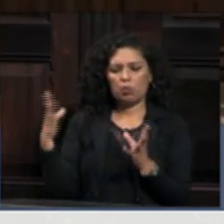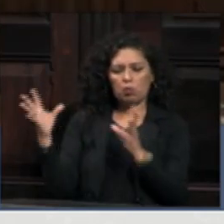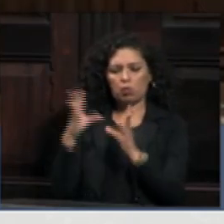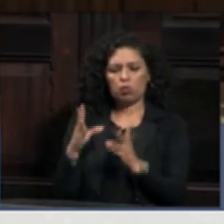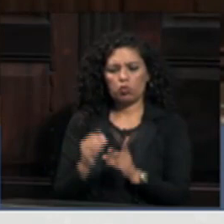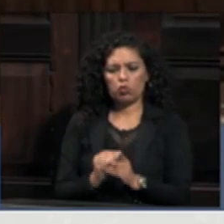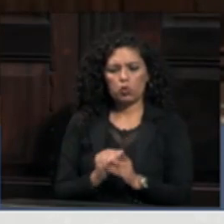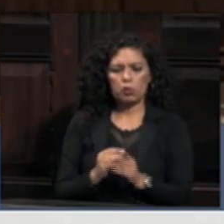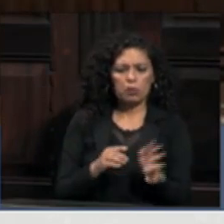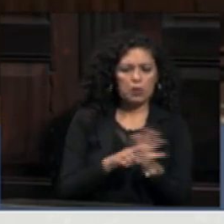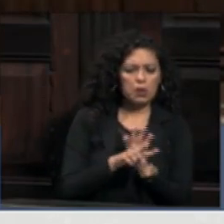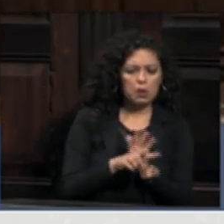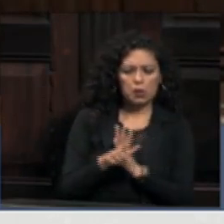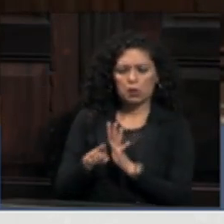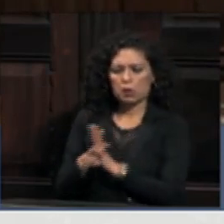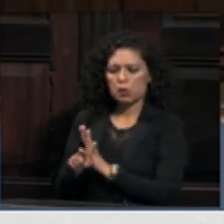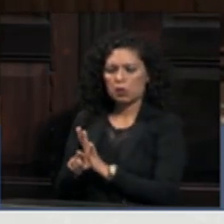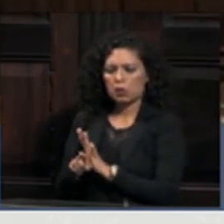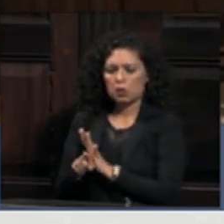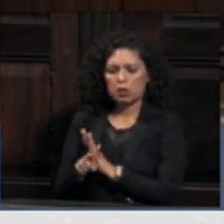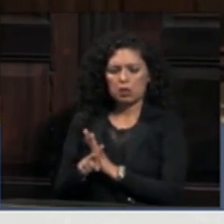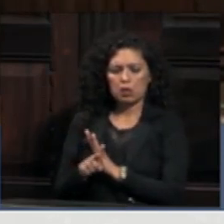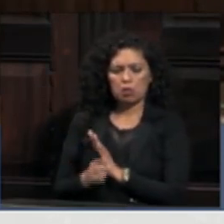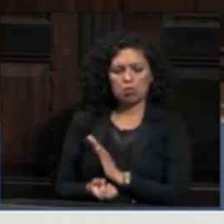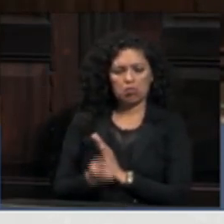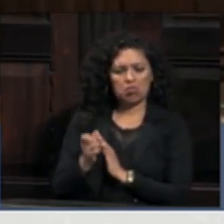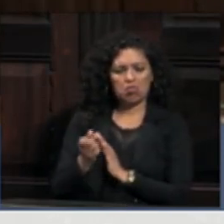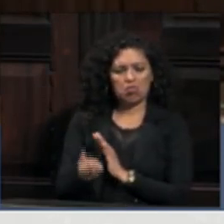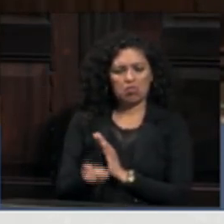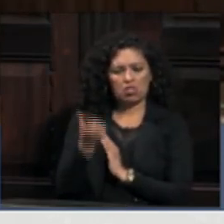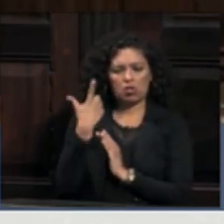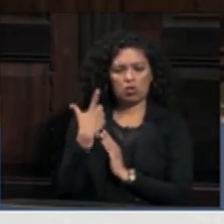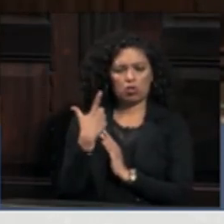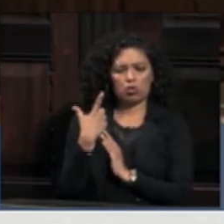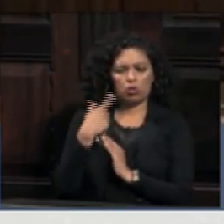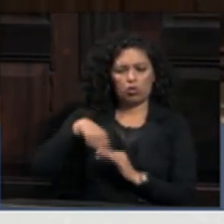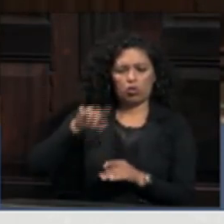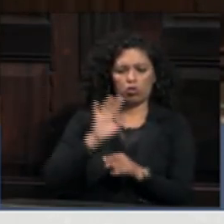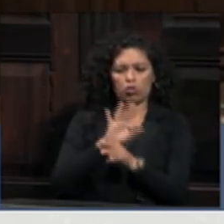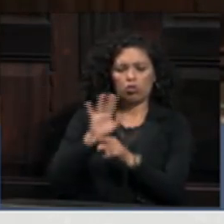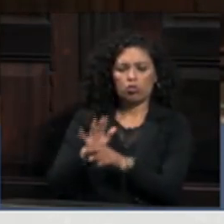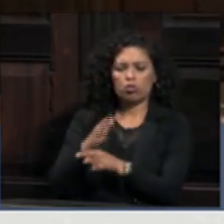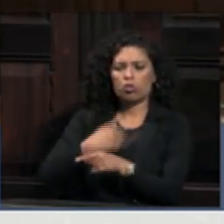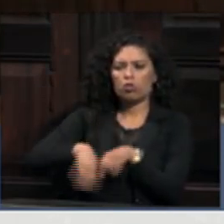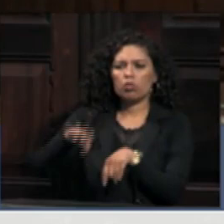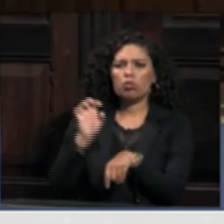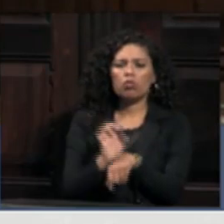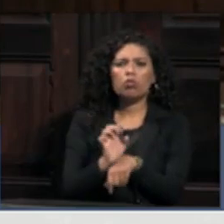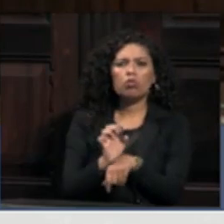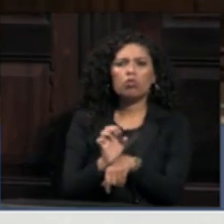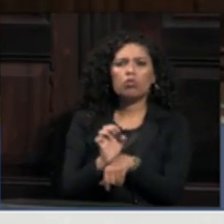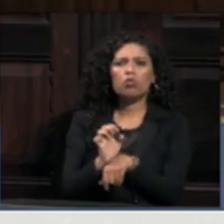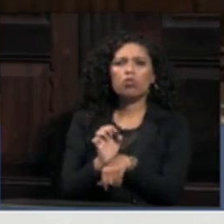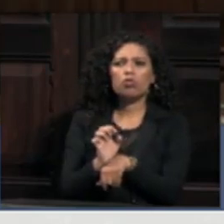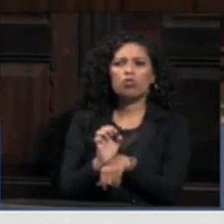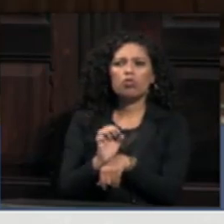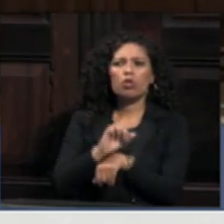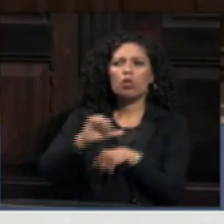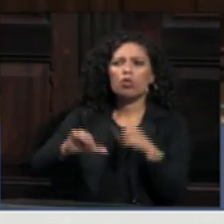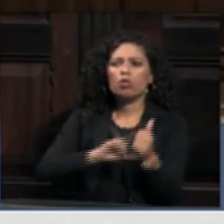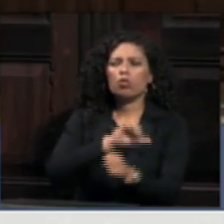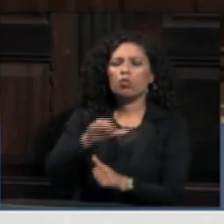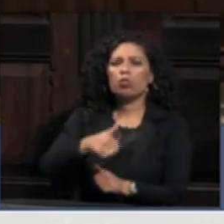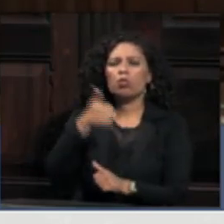o Estado se, de um lado, começa um governo com a mesma carga tributária e, de